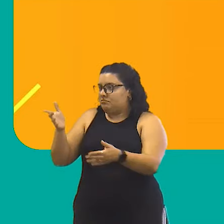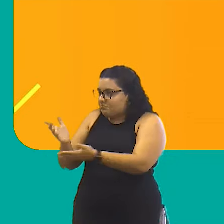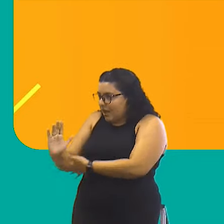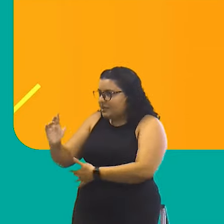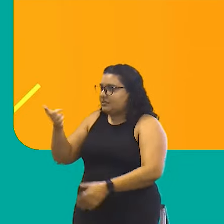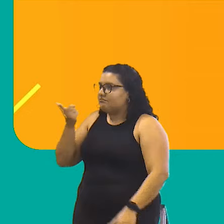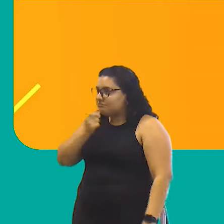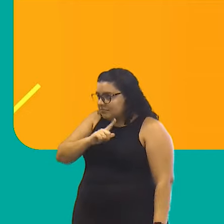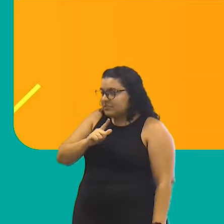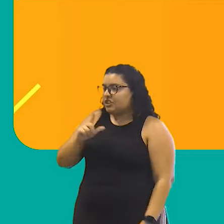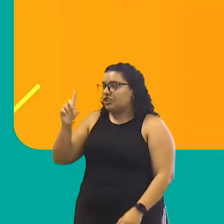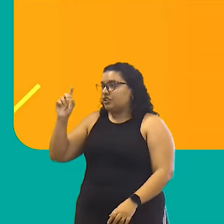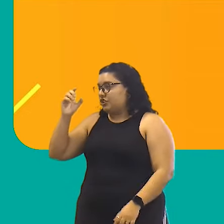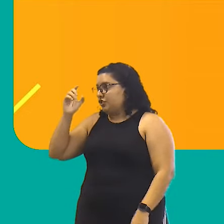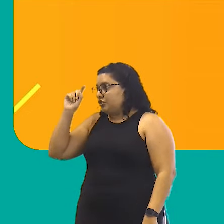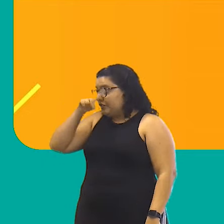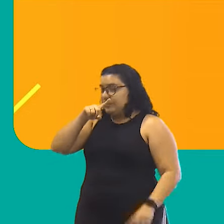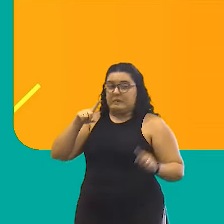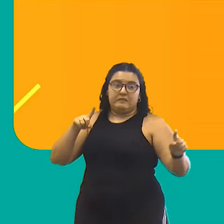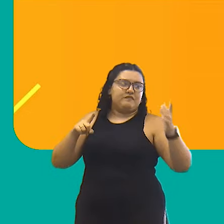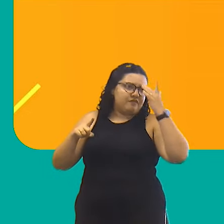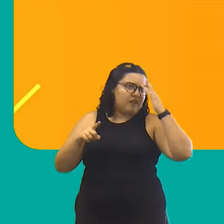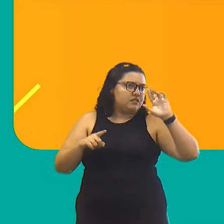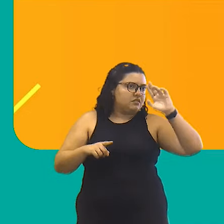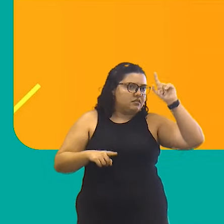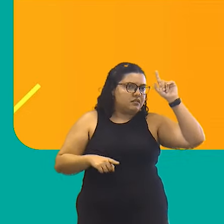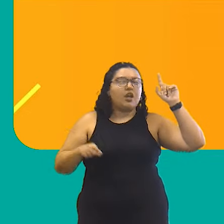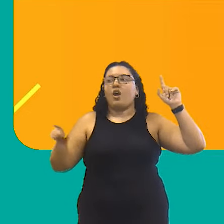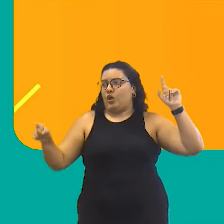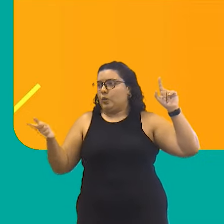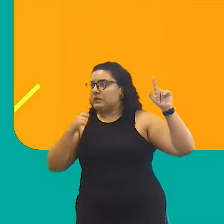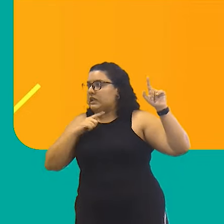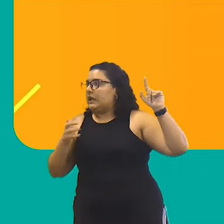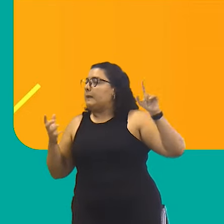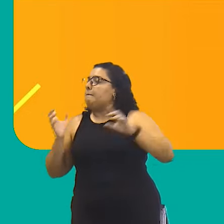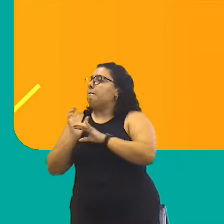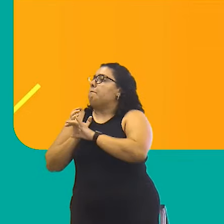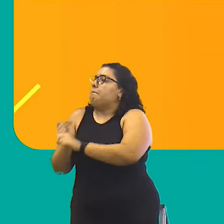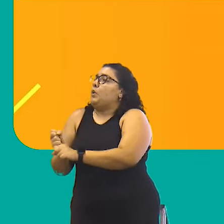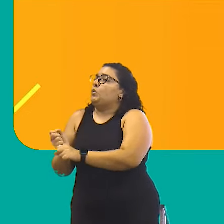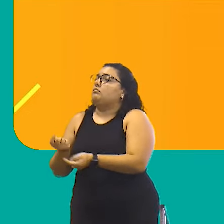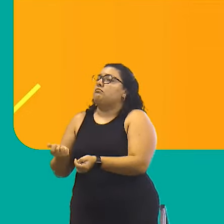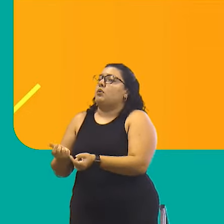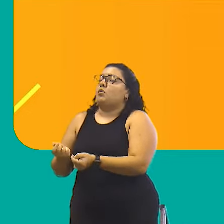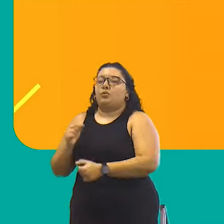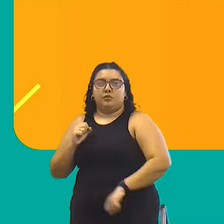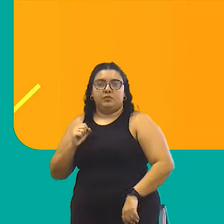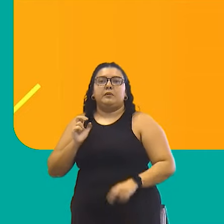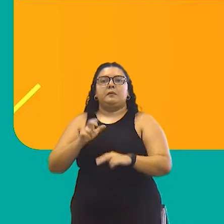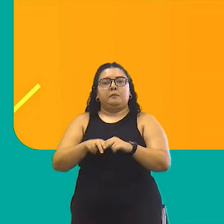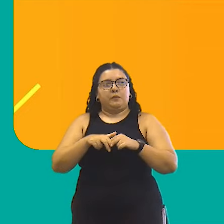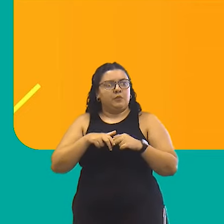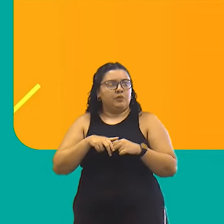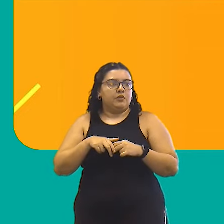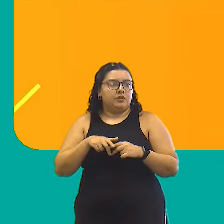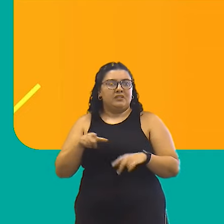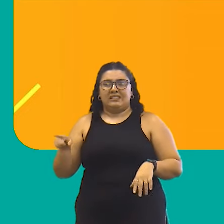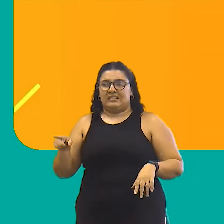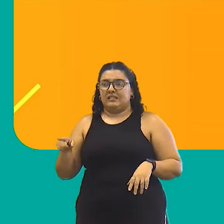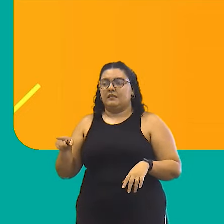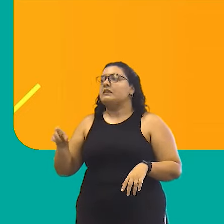difícil, tendo errado a fácil, você ganha ponto na difícil, só que bem pouquinho. Então, vale a pena acertar a